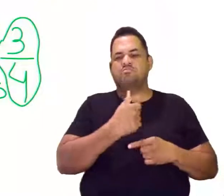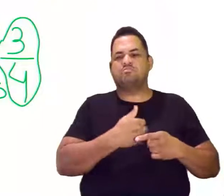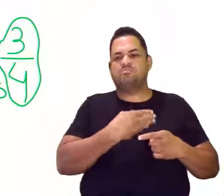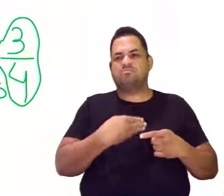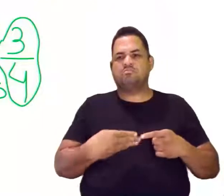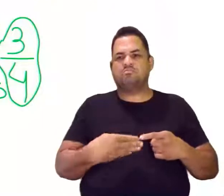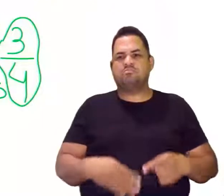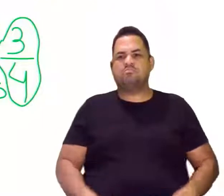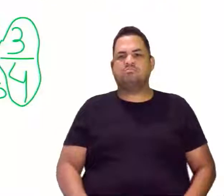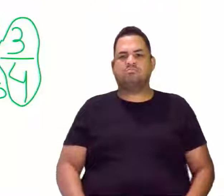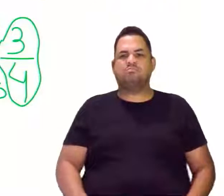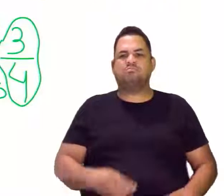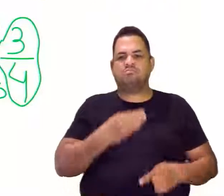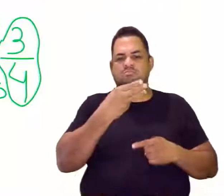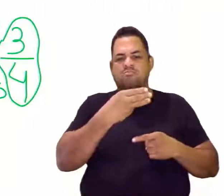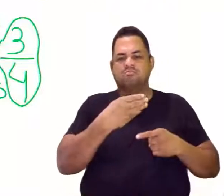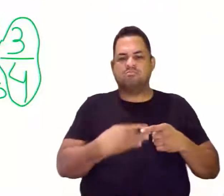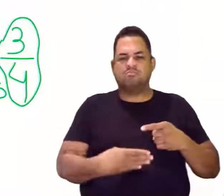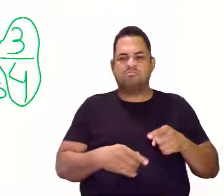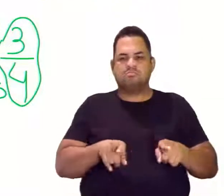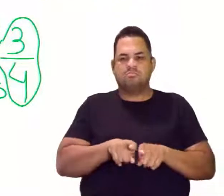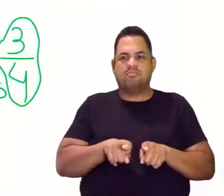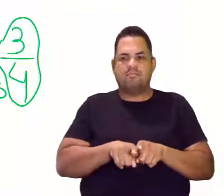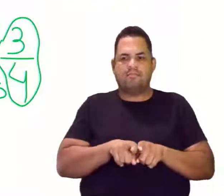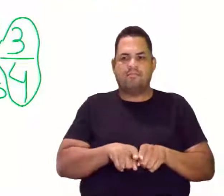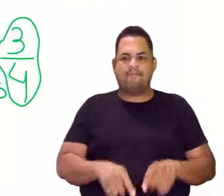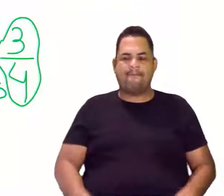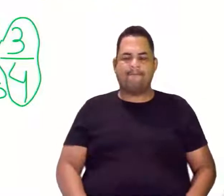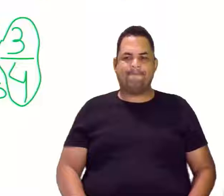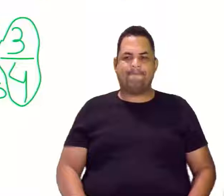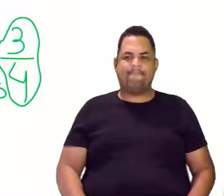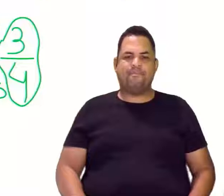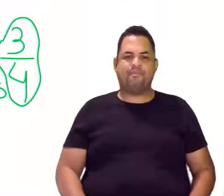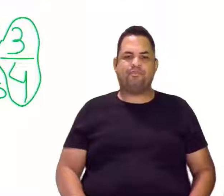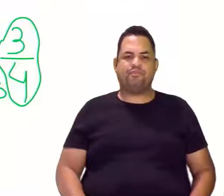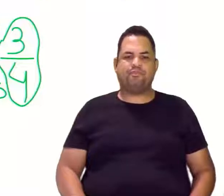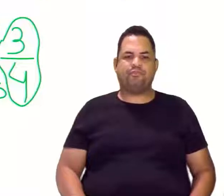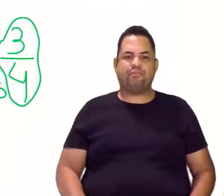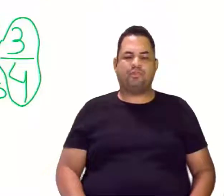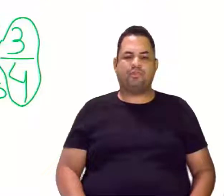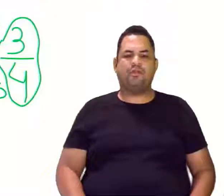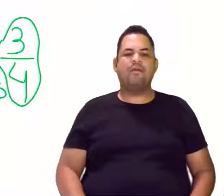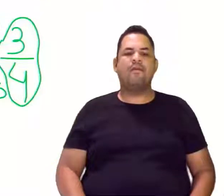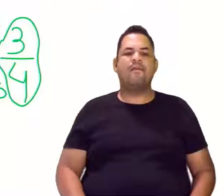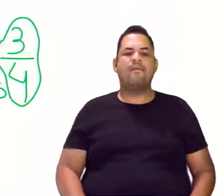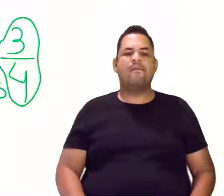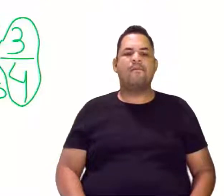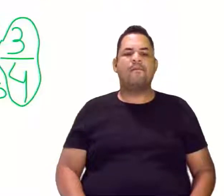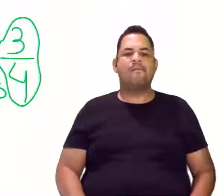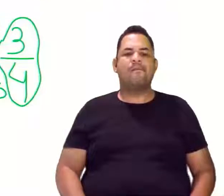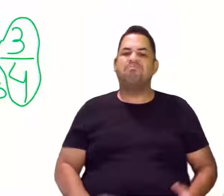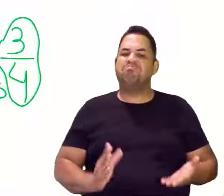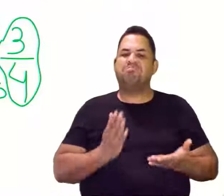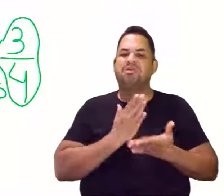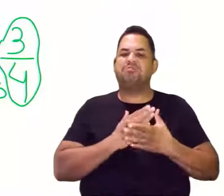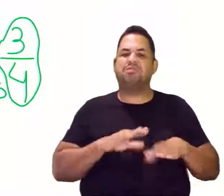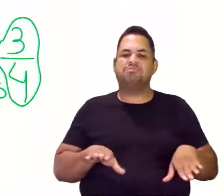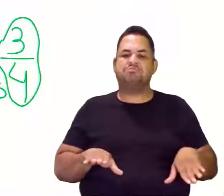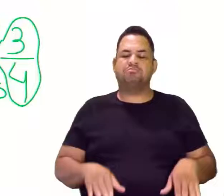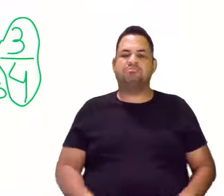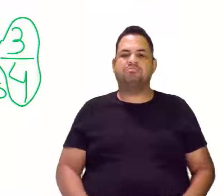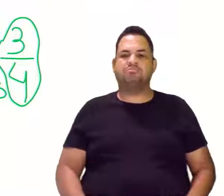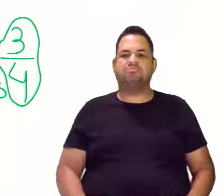4. 4. Opa, 3/4 Mais também, né? Mais uma, né? E aí? Eu acho que só acabou, né?